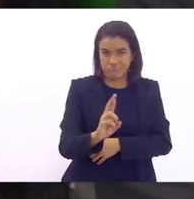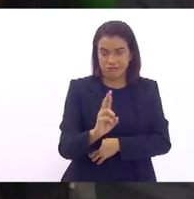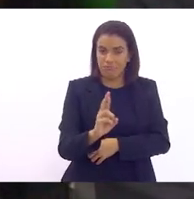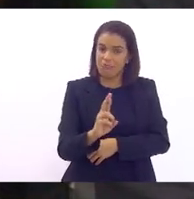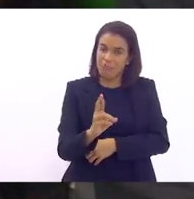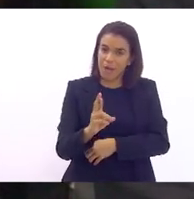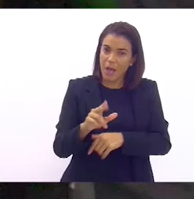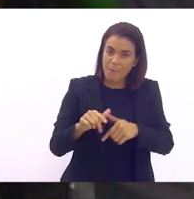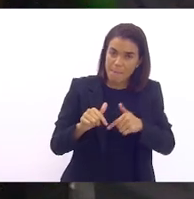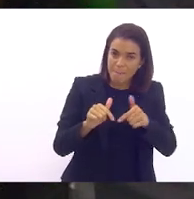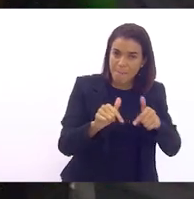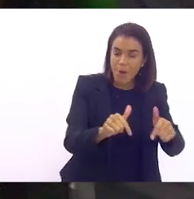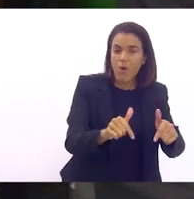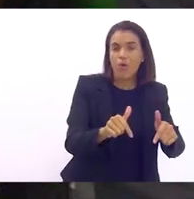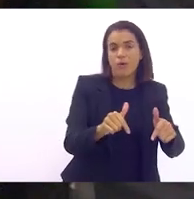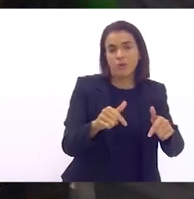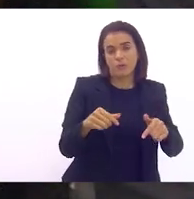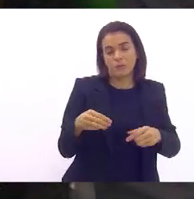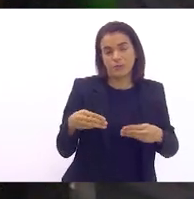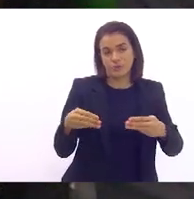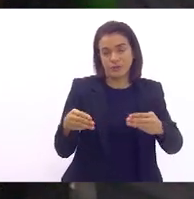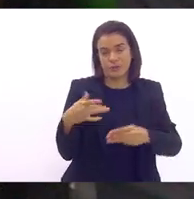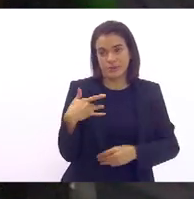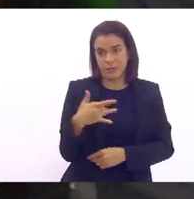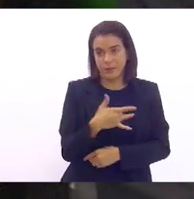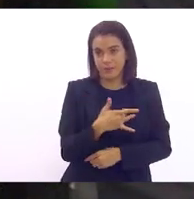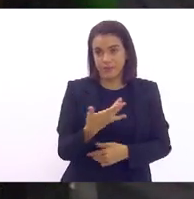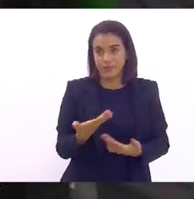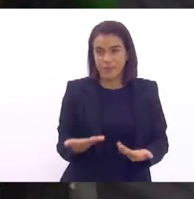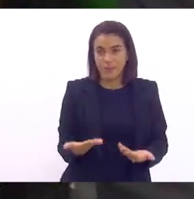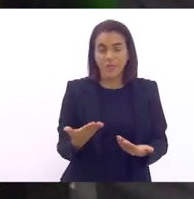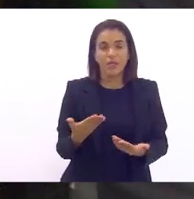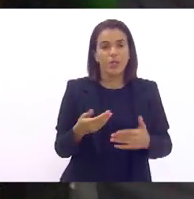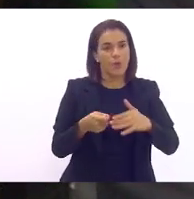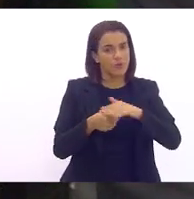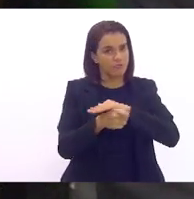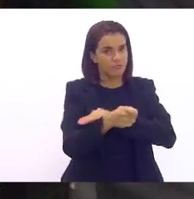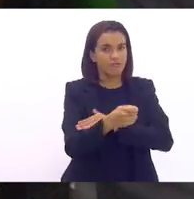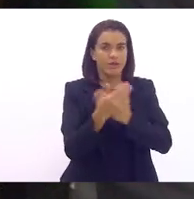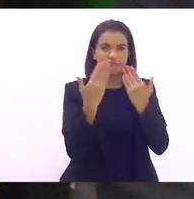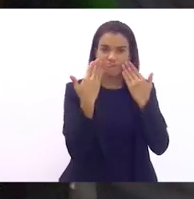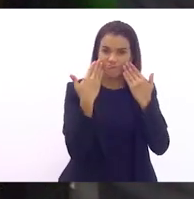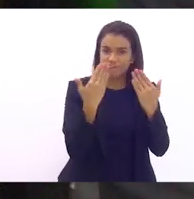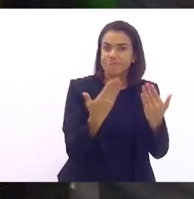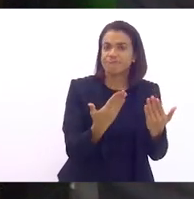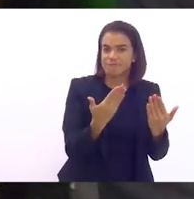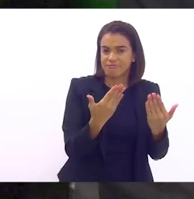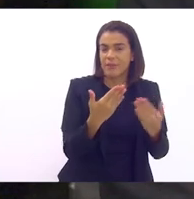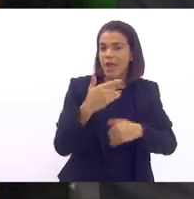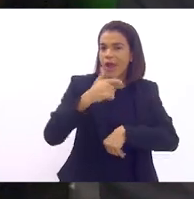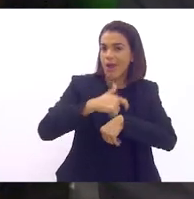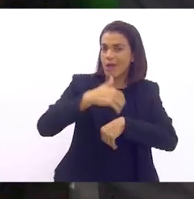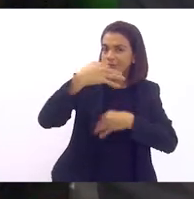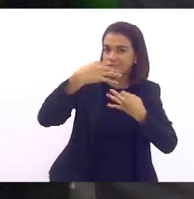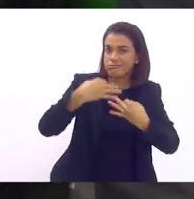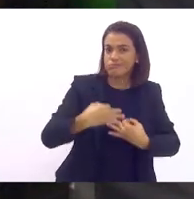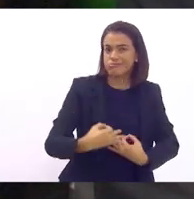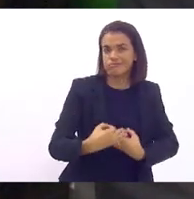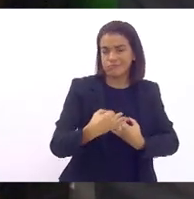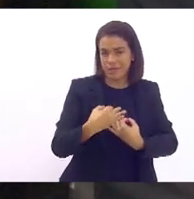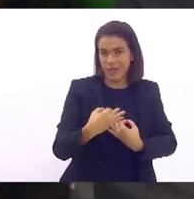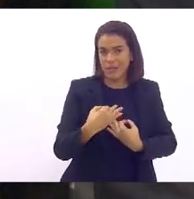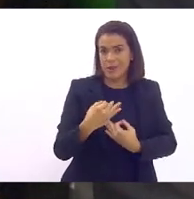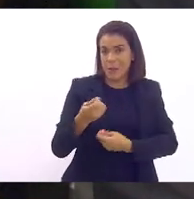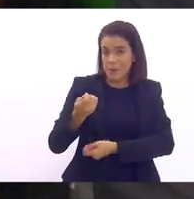Saúde via PDP então o investimento aparece na hora que você qu certezas de